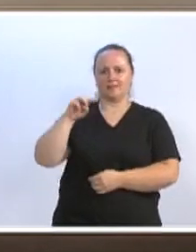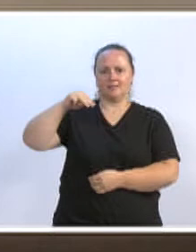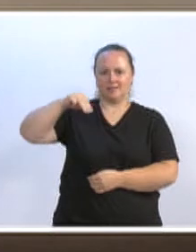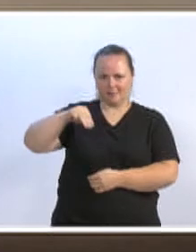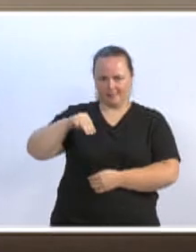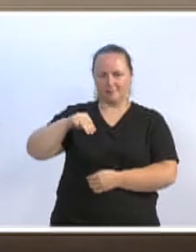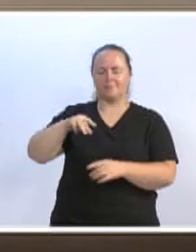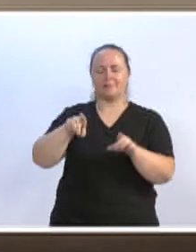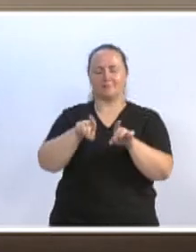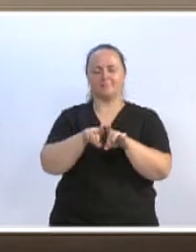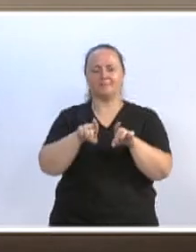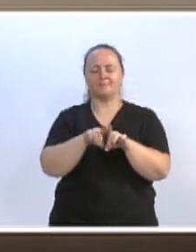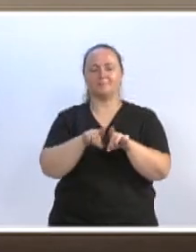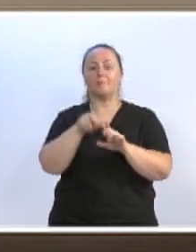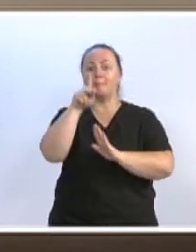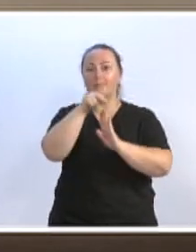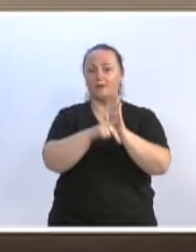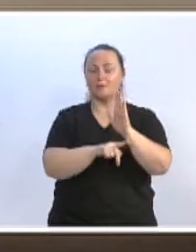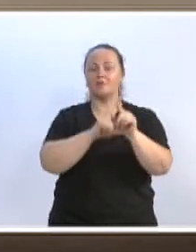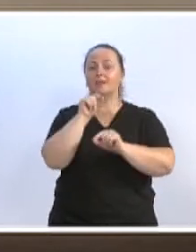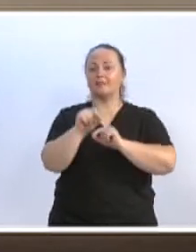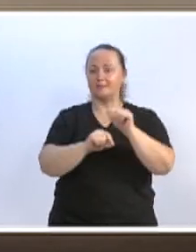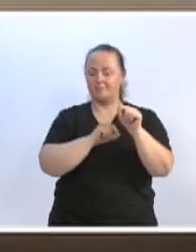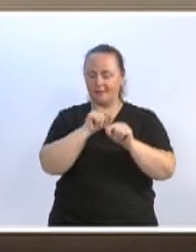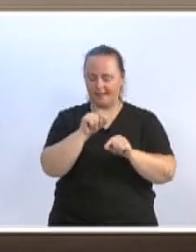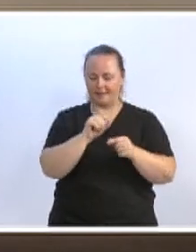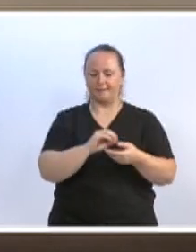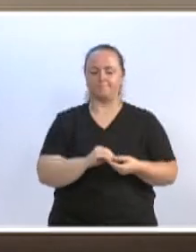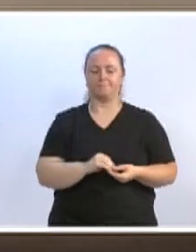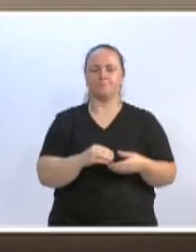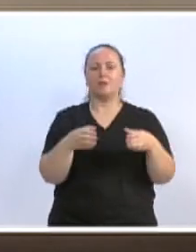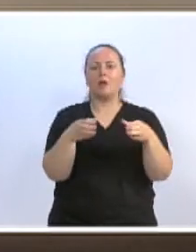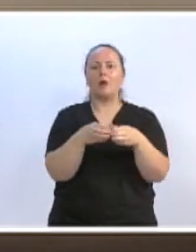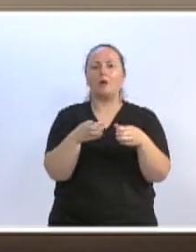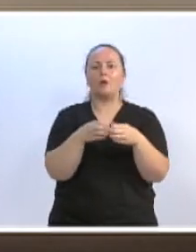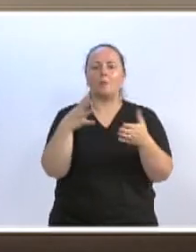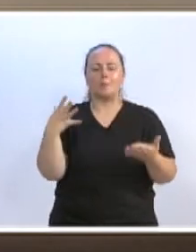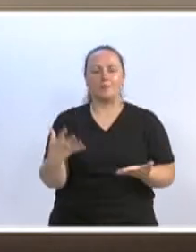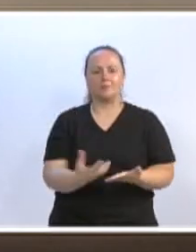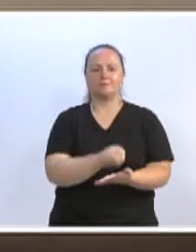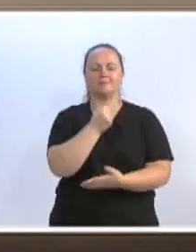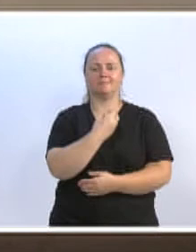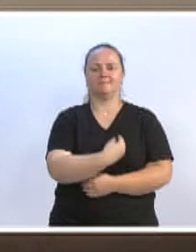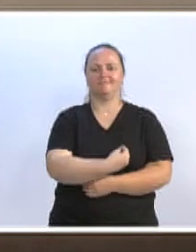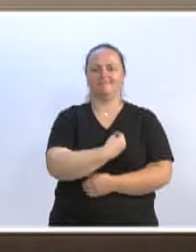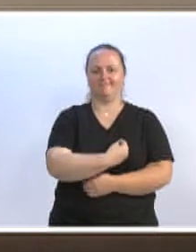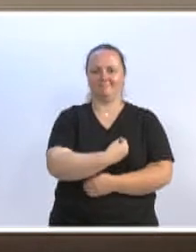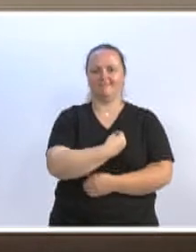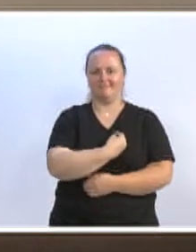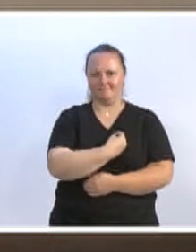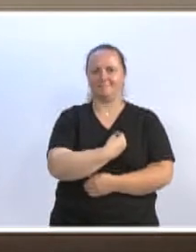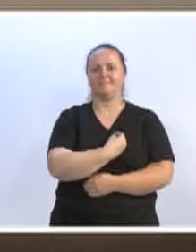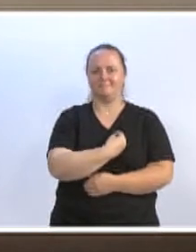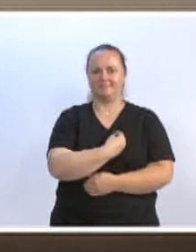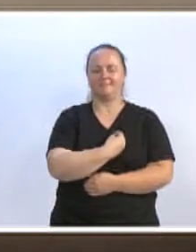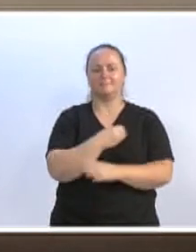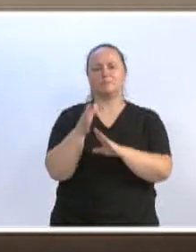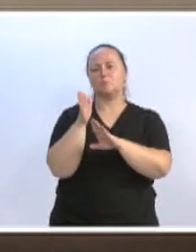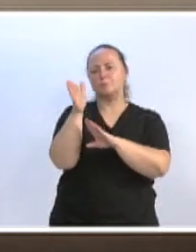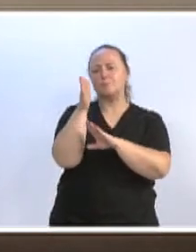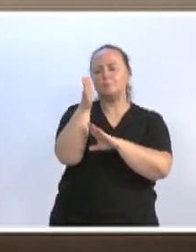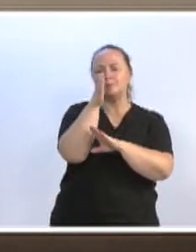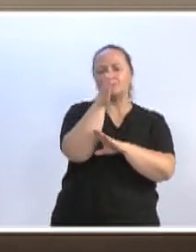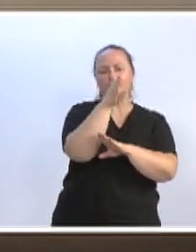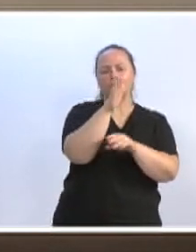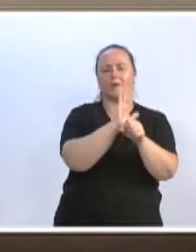Milagres, eles têm um projeto social também, que é o Grupo Salva Vidas. Eles visitam os bairros mais carentes da cidade